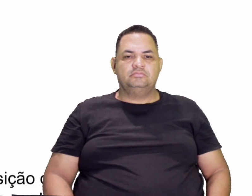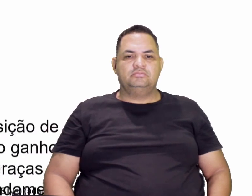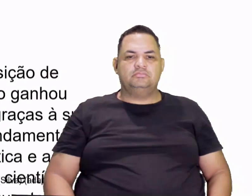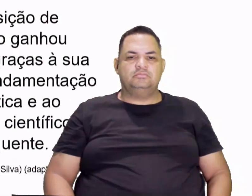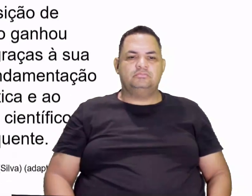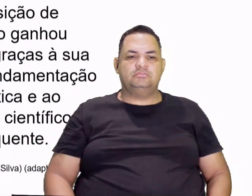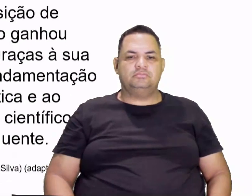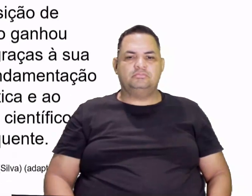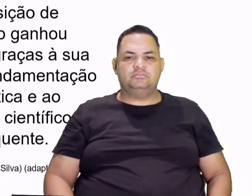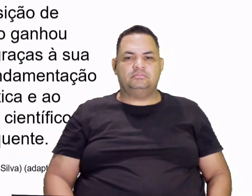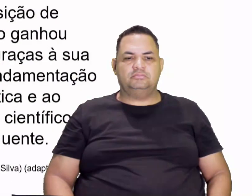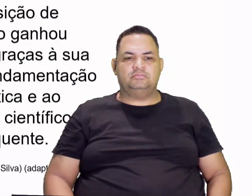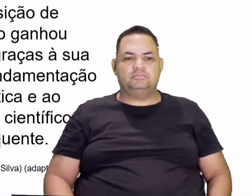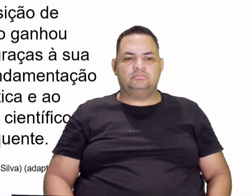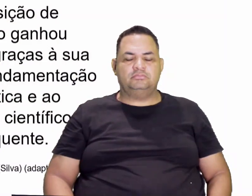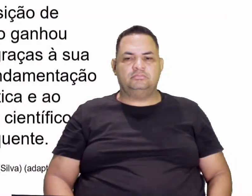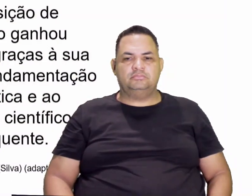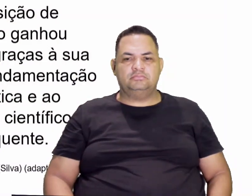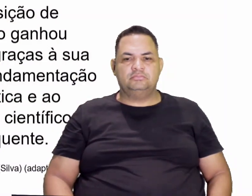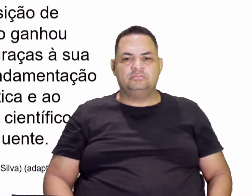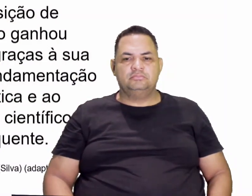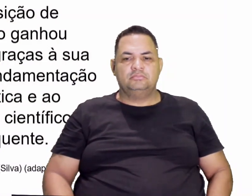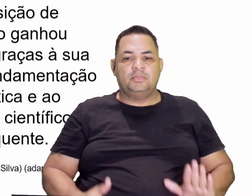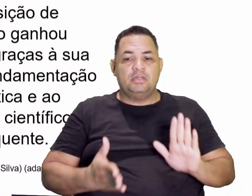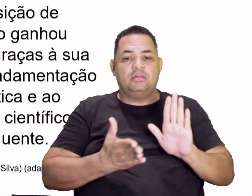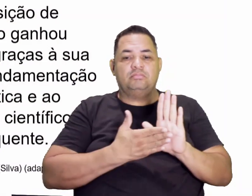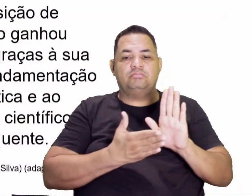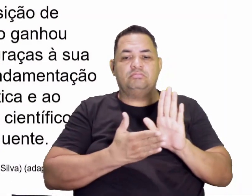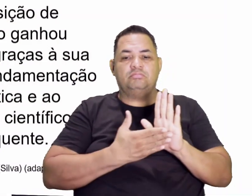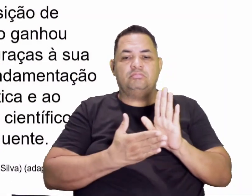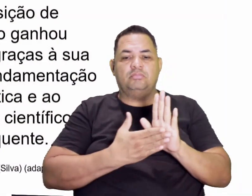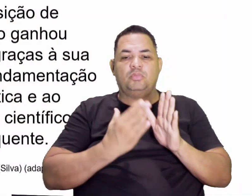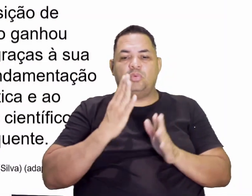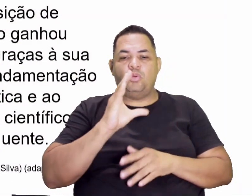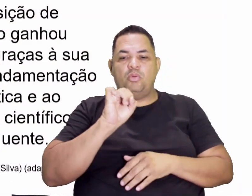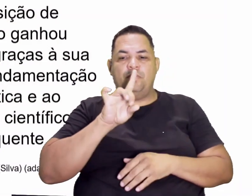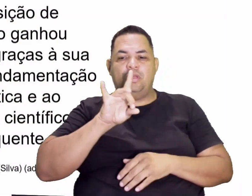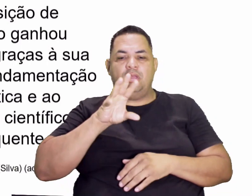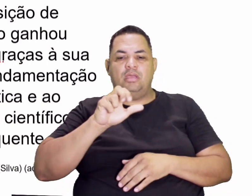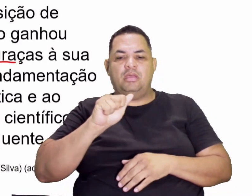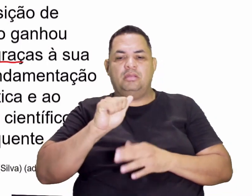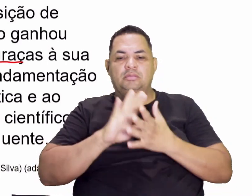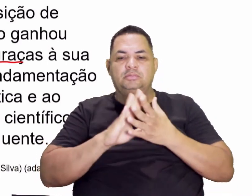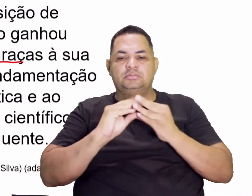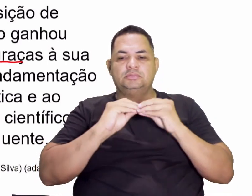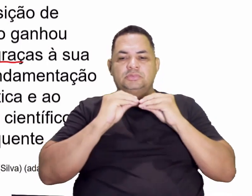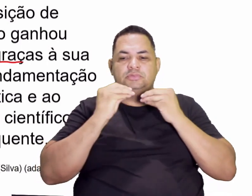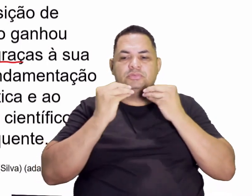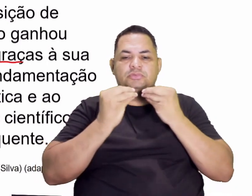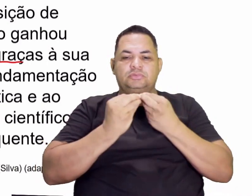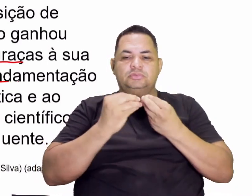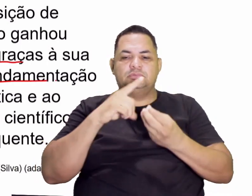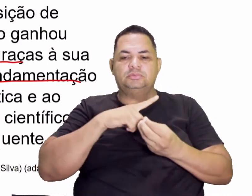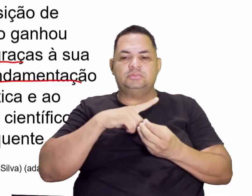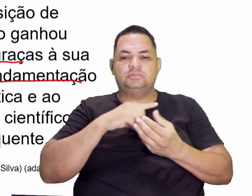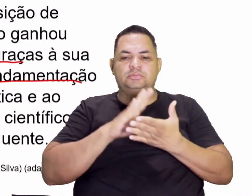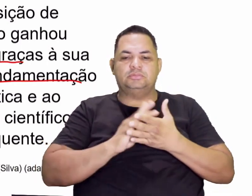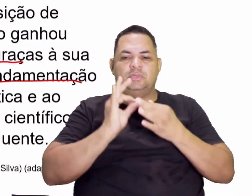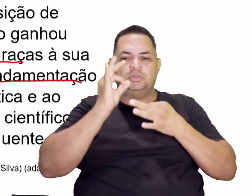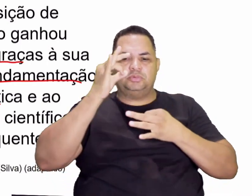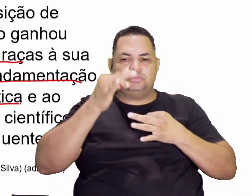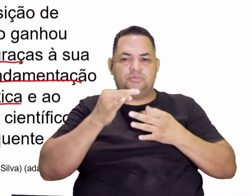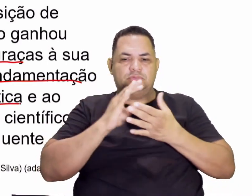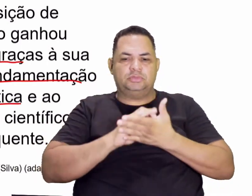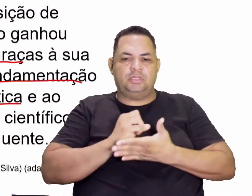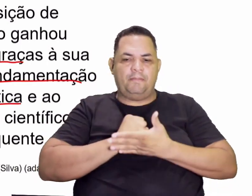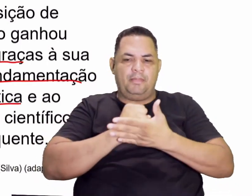Aqui. Então tá aí. A proposição de Copérnico ganhou substâncias graças à sua adequada